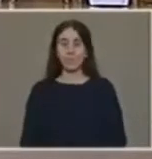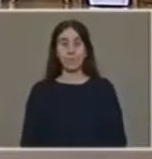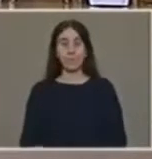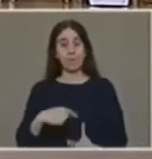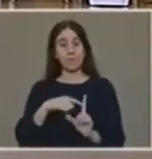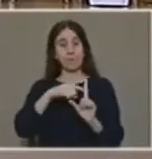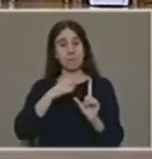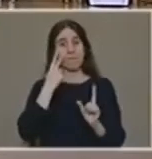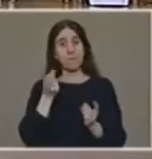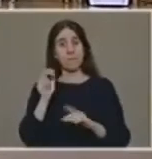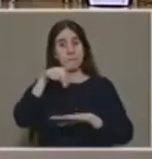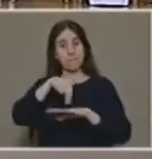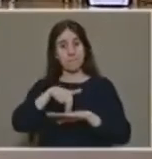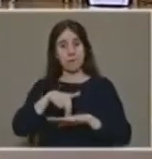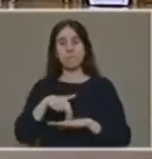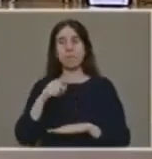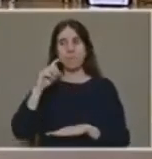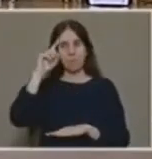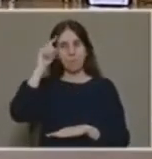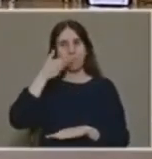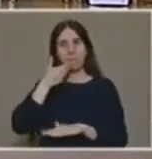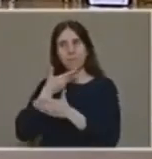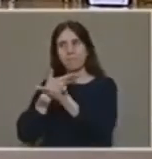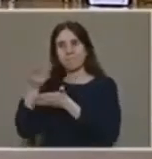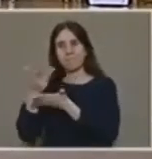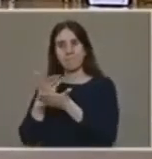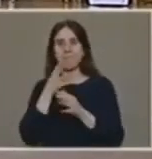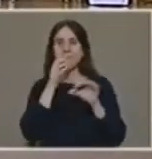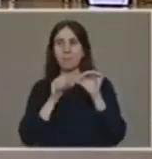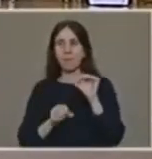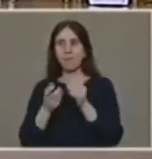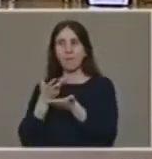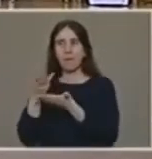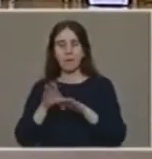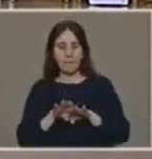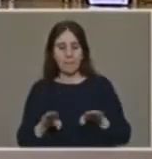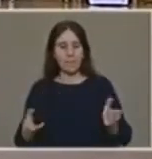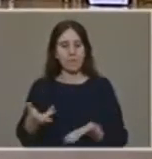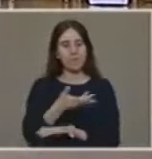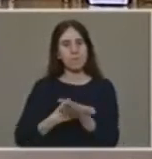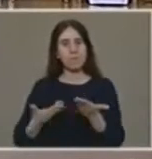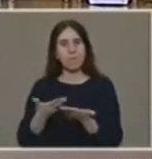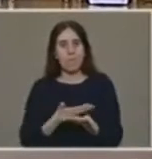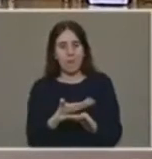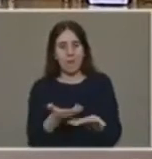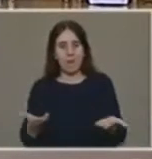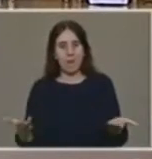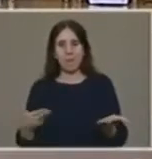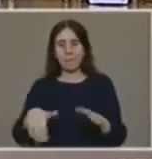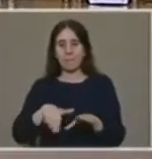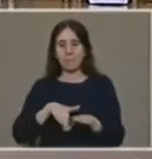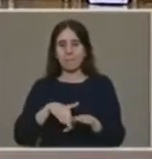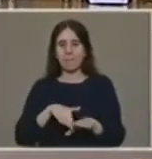e ressuscitado, a escuta atenta da palavra, a participação na mesa onde o pão é partilhado, é